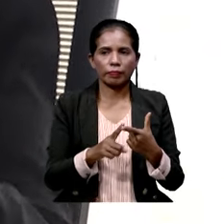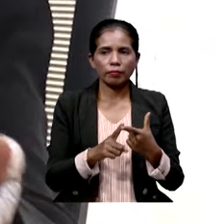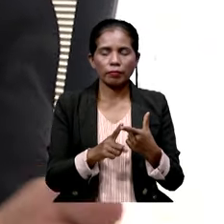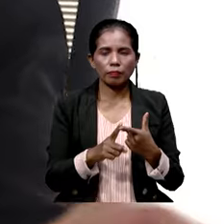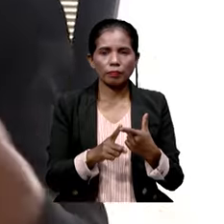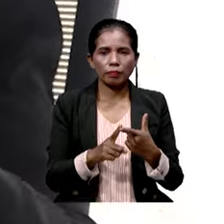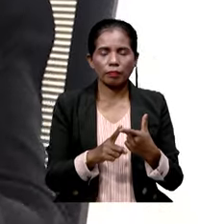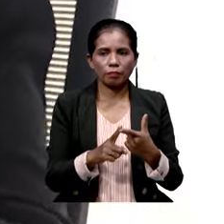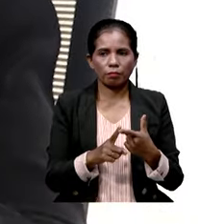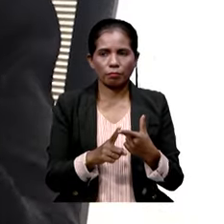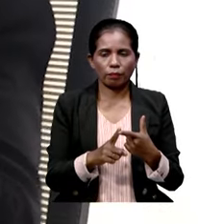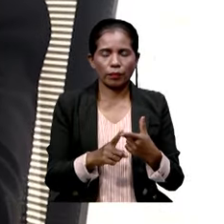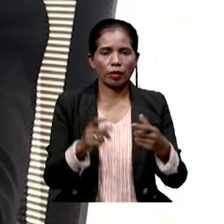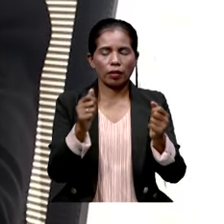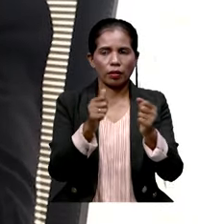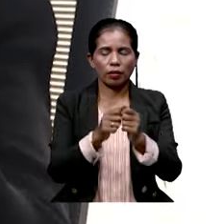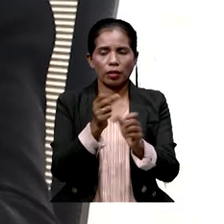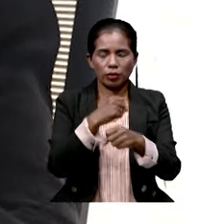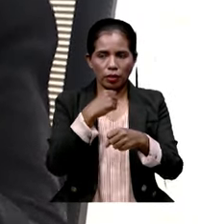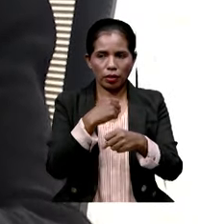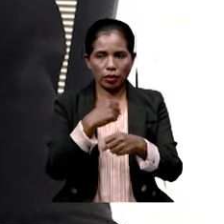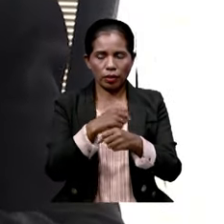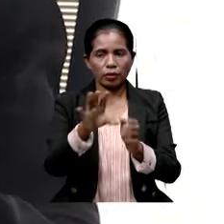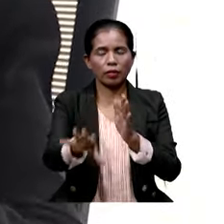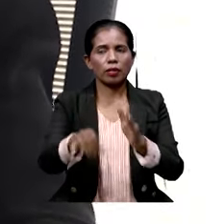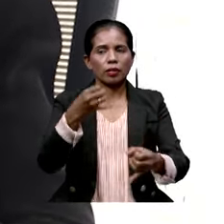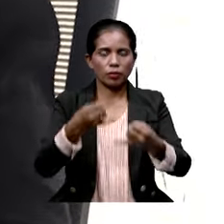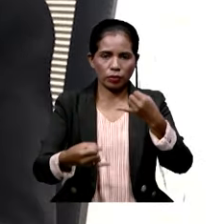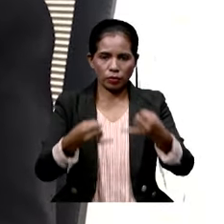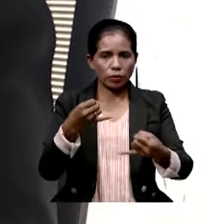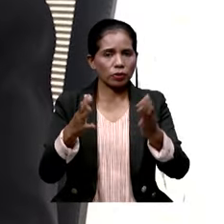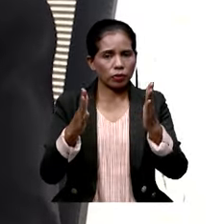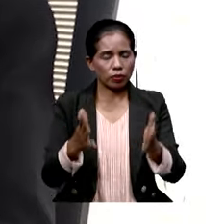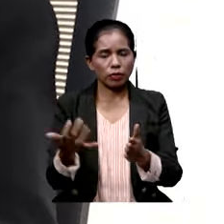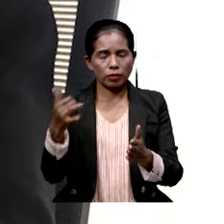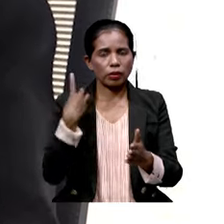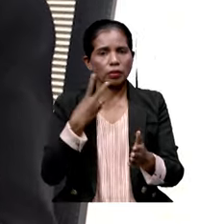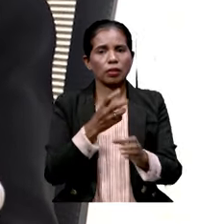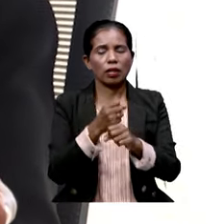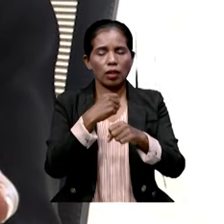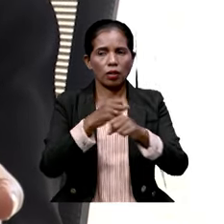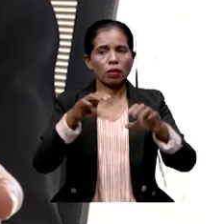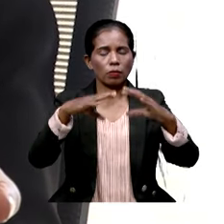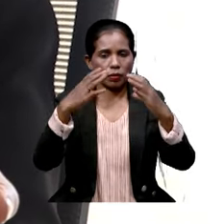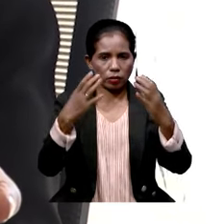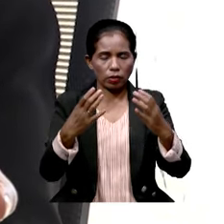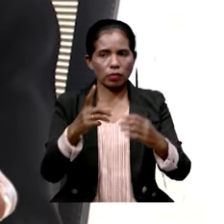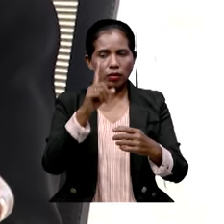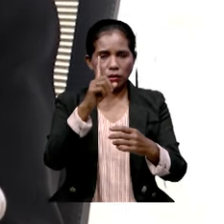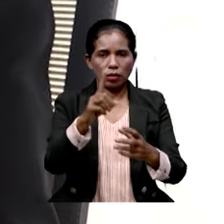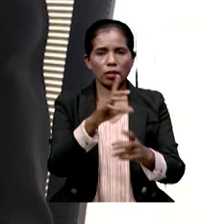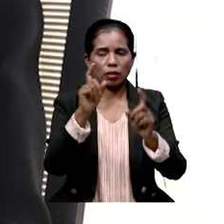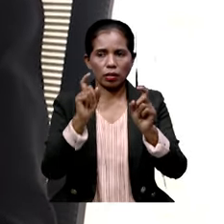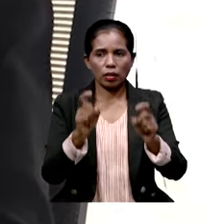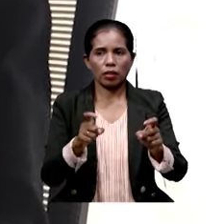Que lhe até o atalho nomeação do juiz ser uma cita atalho o condição ira não bem aquela